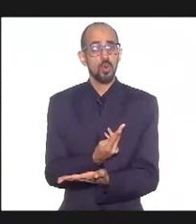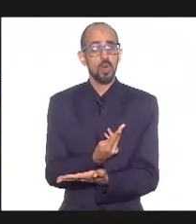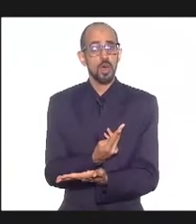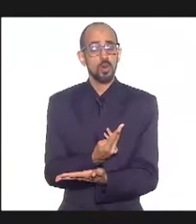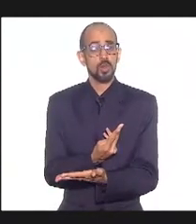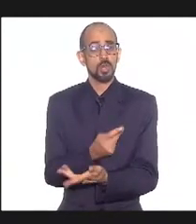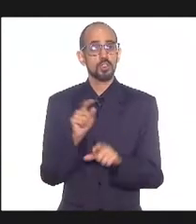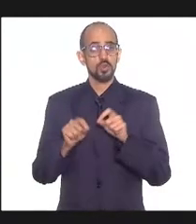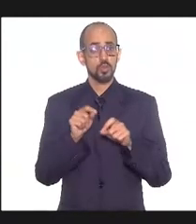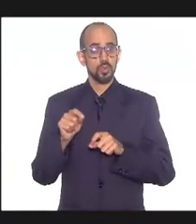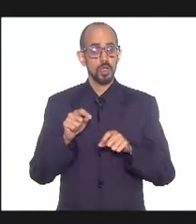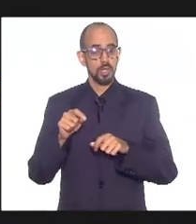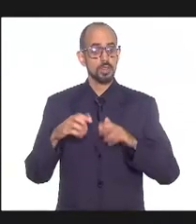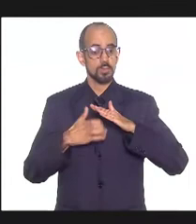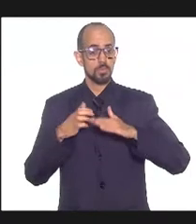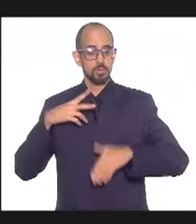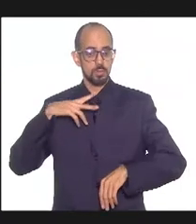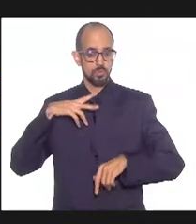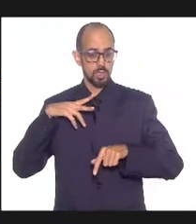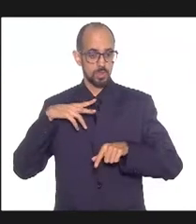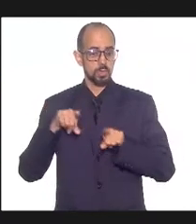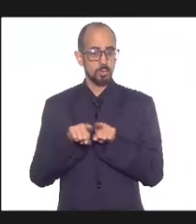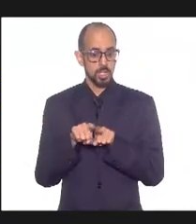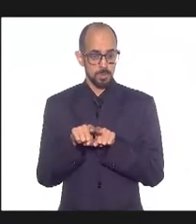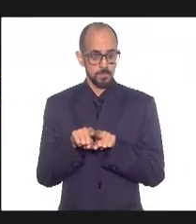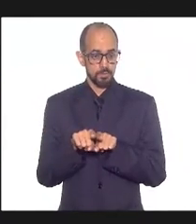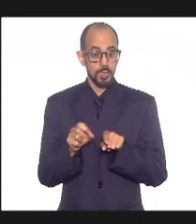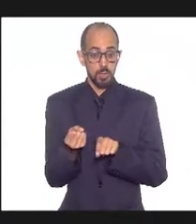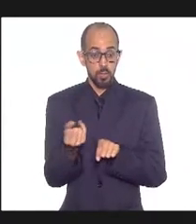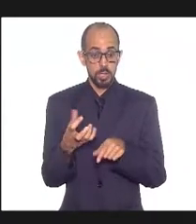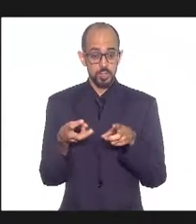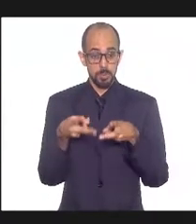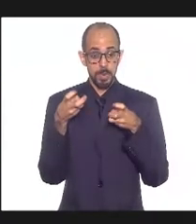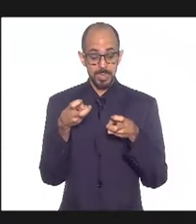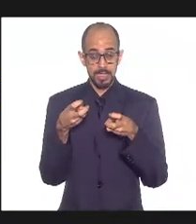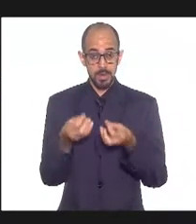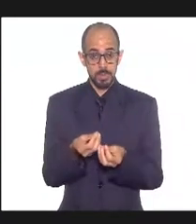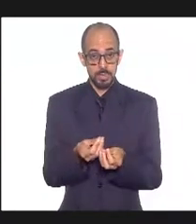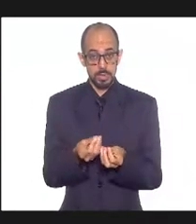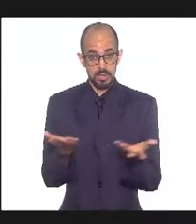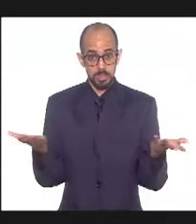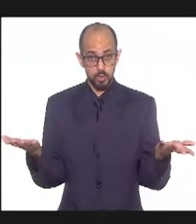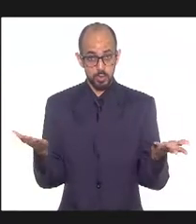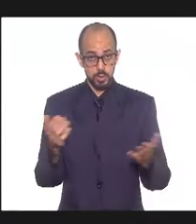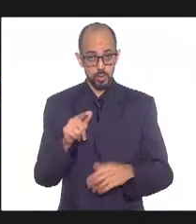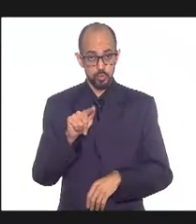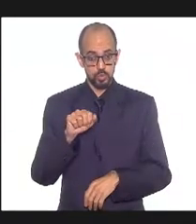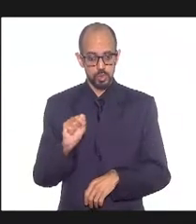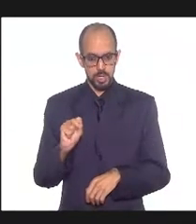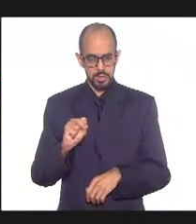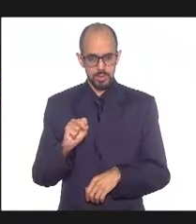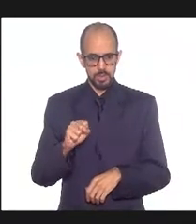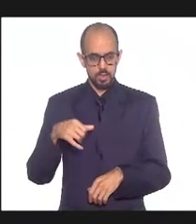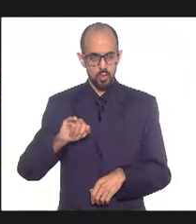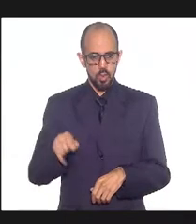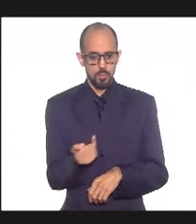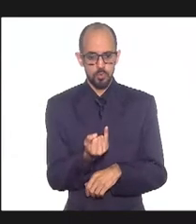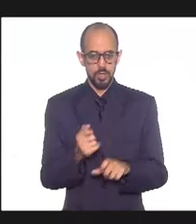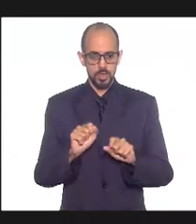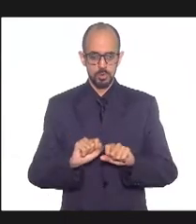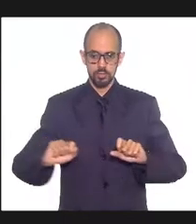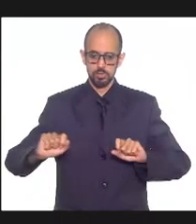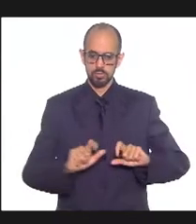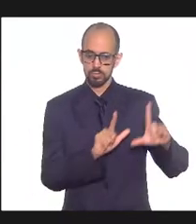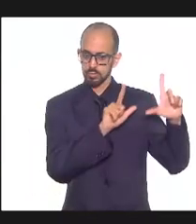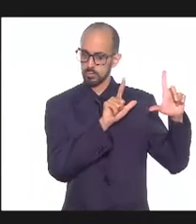privada. Próximo. Quando a gente vê a distribuição, isso aí eu aproveito essa transparência da apresentação do